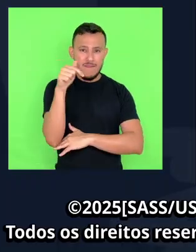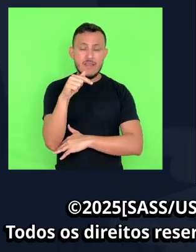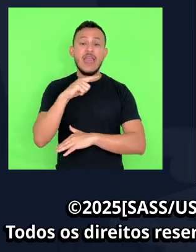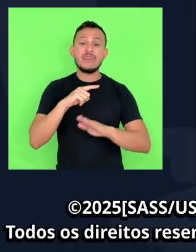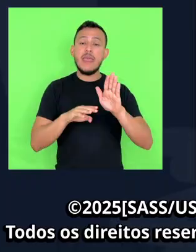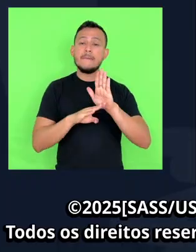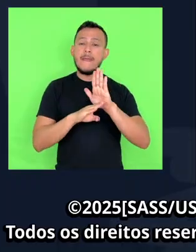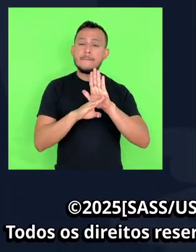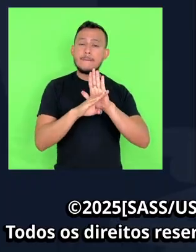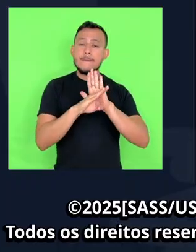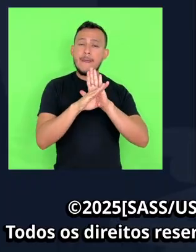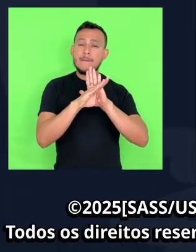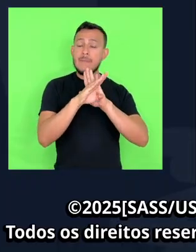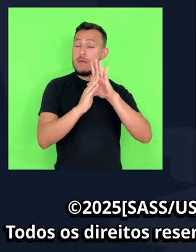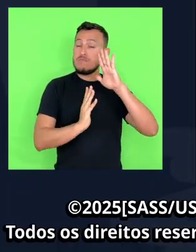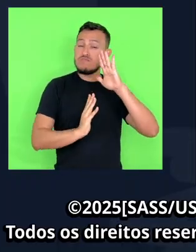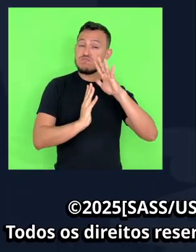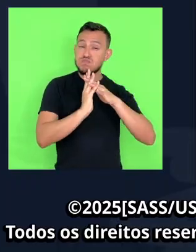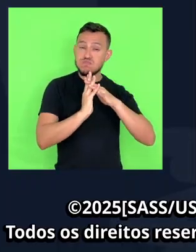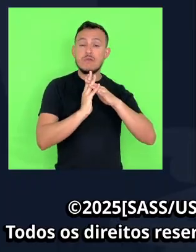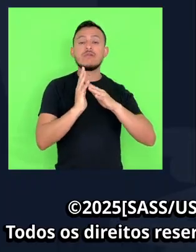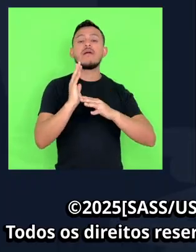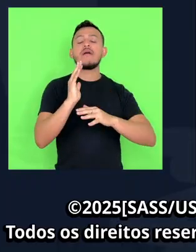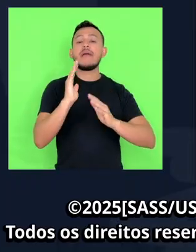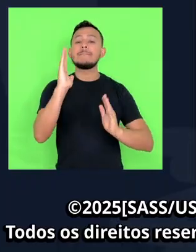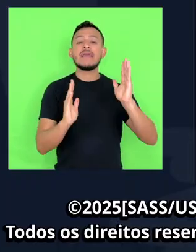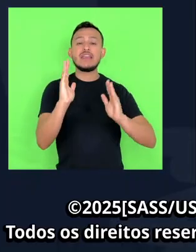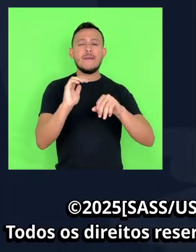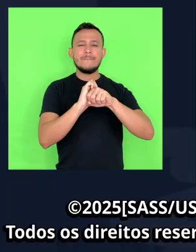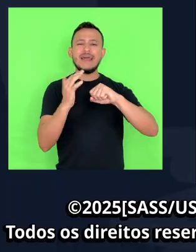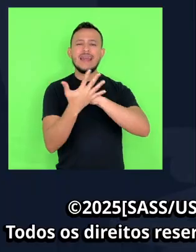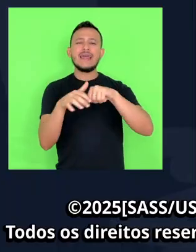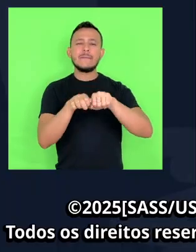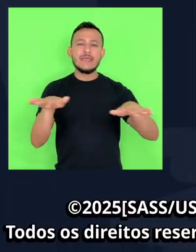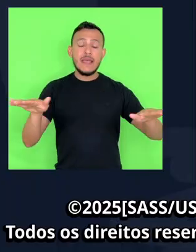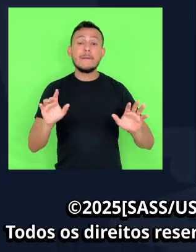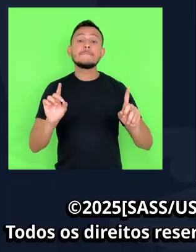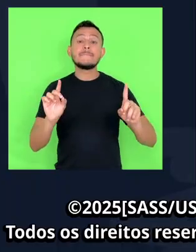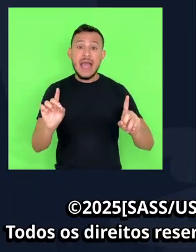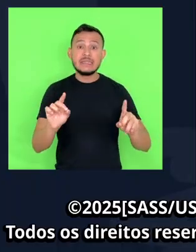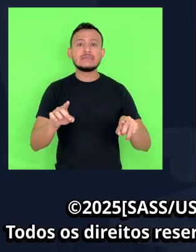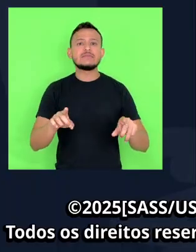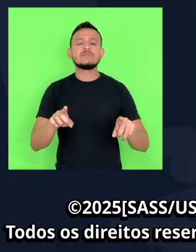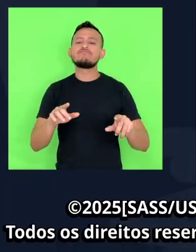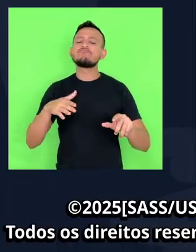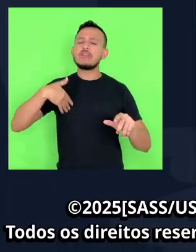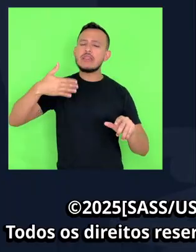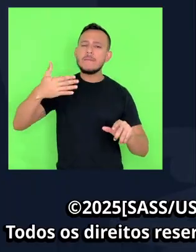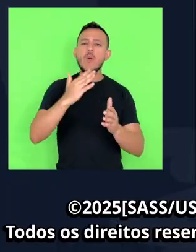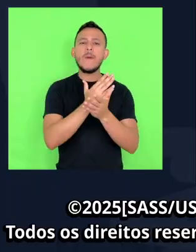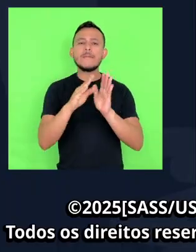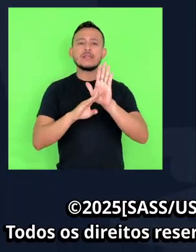vai subindo, chega no seu ápice aqui durante a pandemia, mas depois